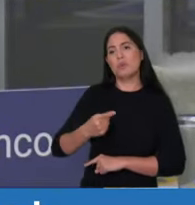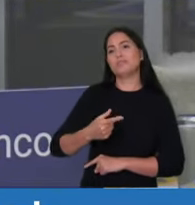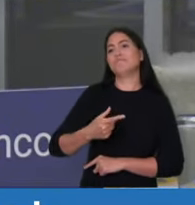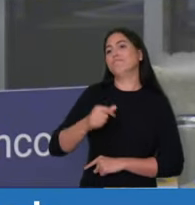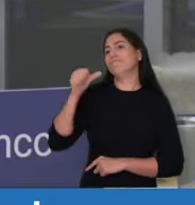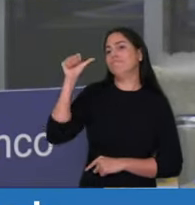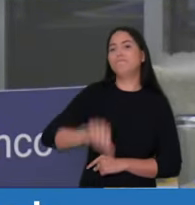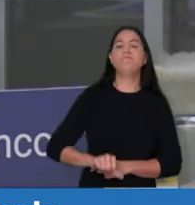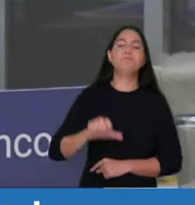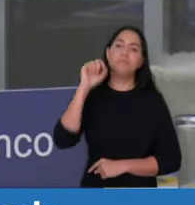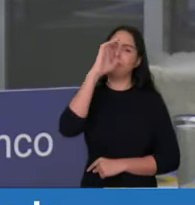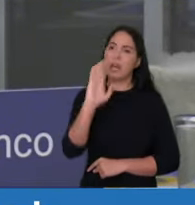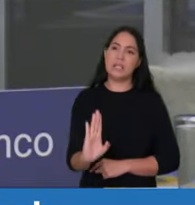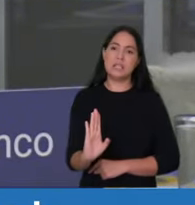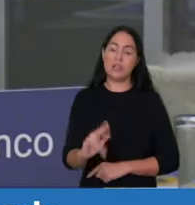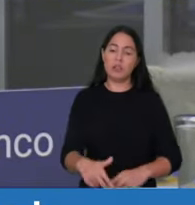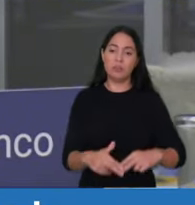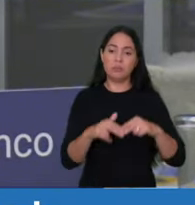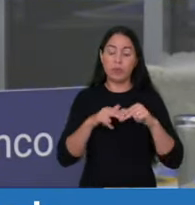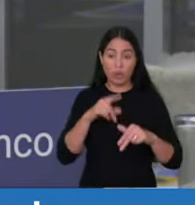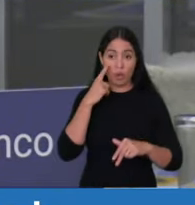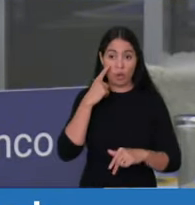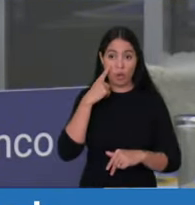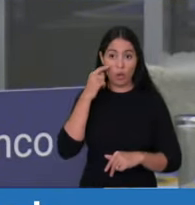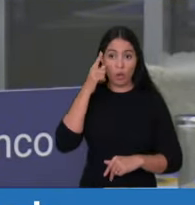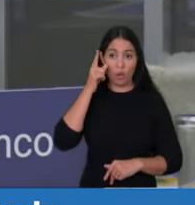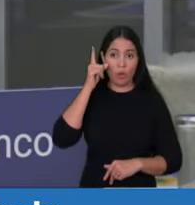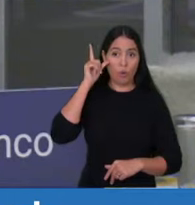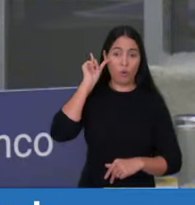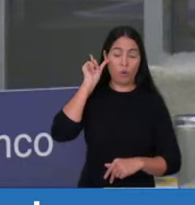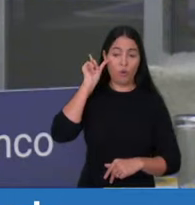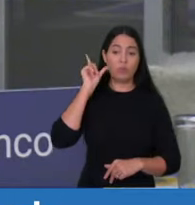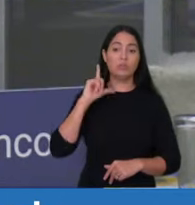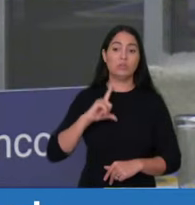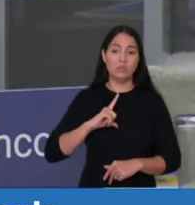E vejam que as revelações de ontem, graças ao trabalho